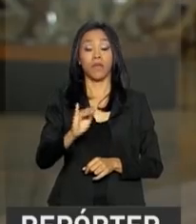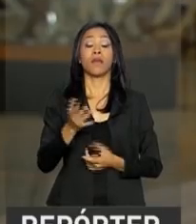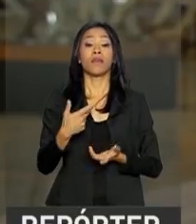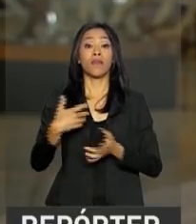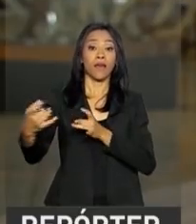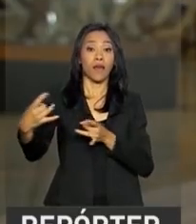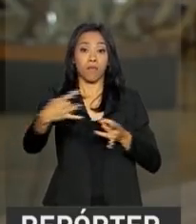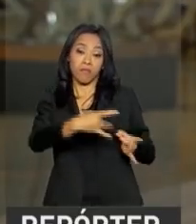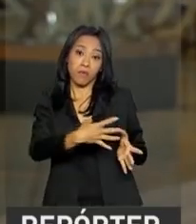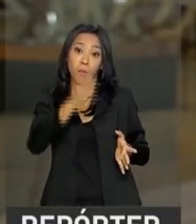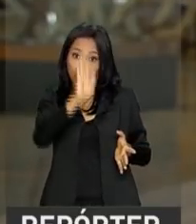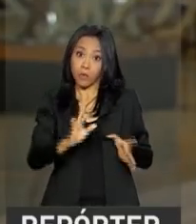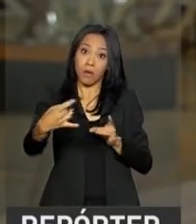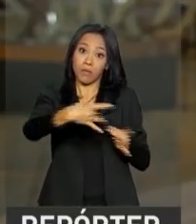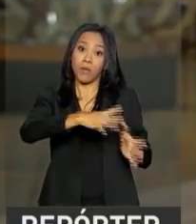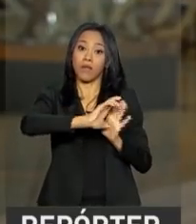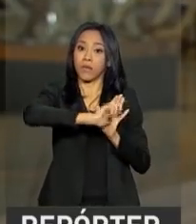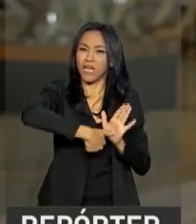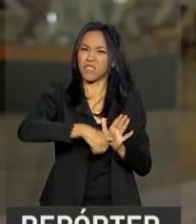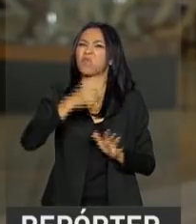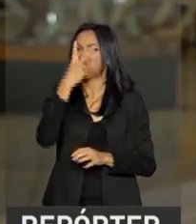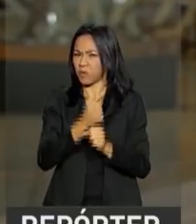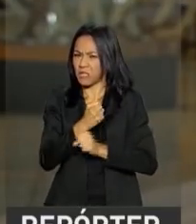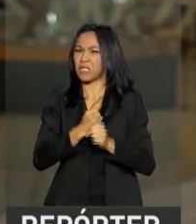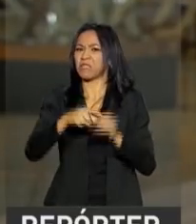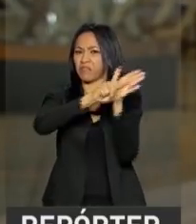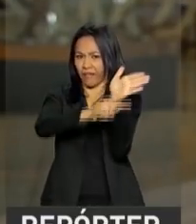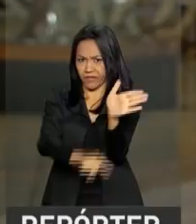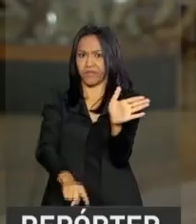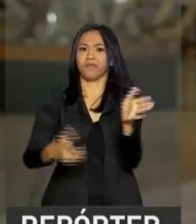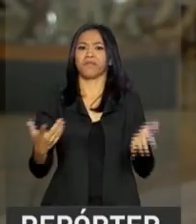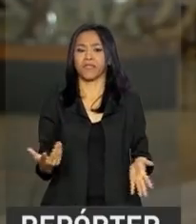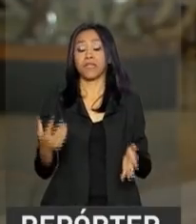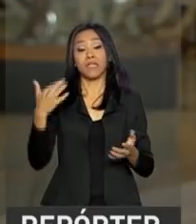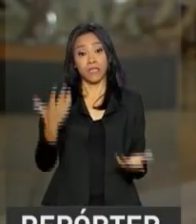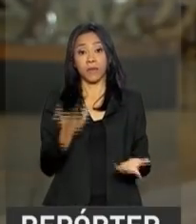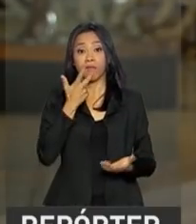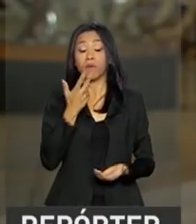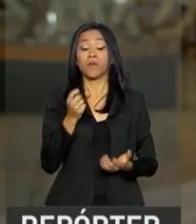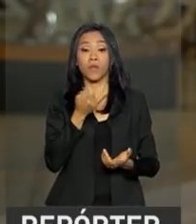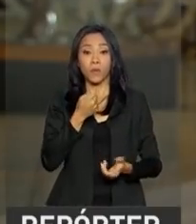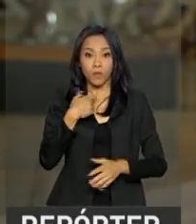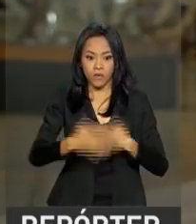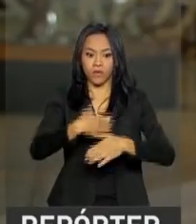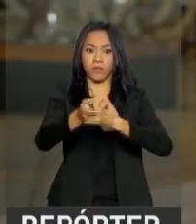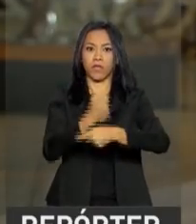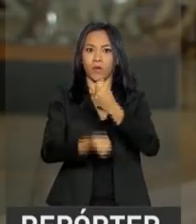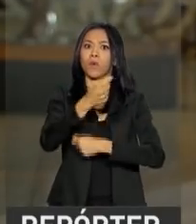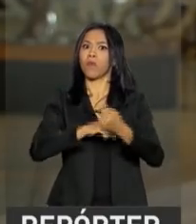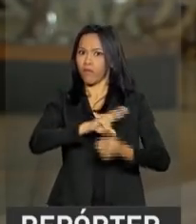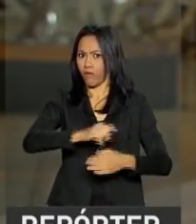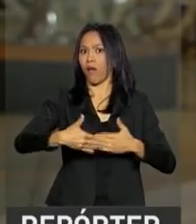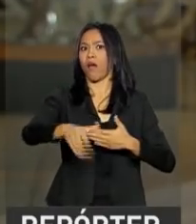depois de dois anos de resultados negativos o presidente destacou que o crescimento da economia vai levar à geração de